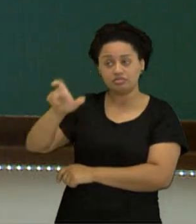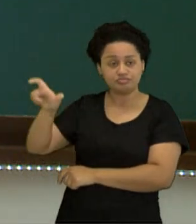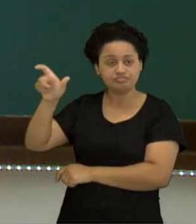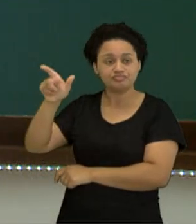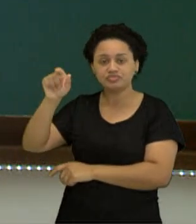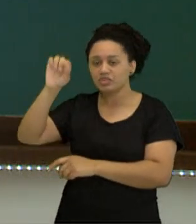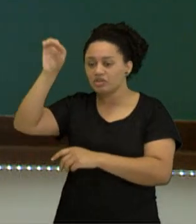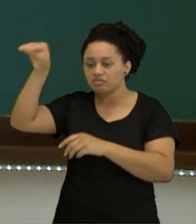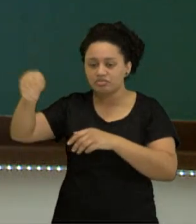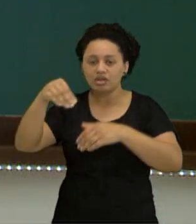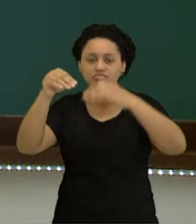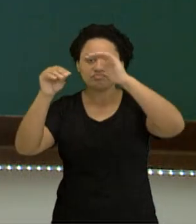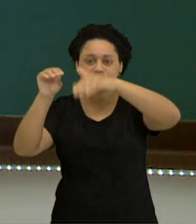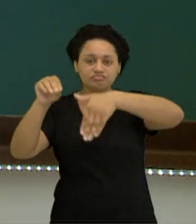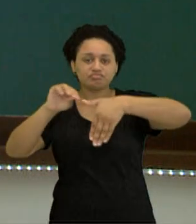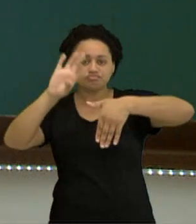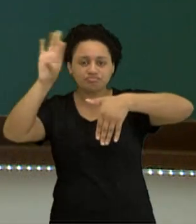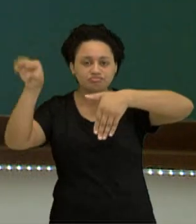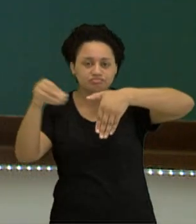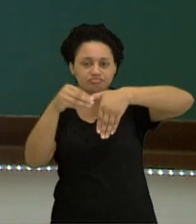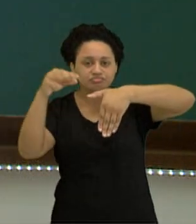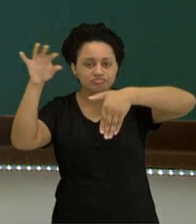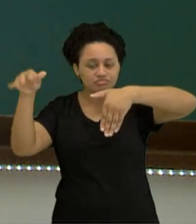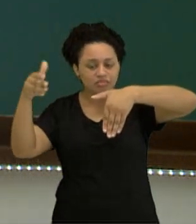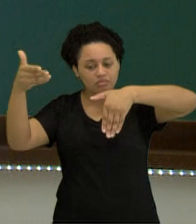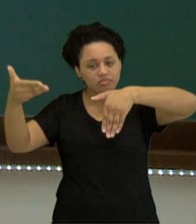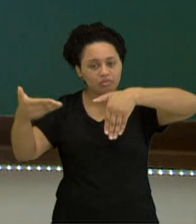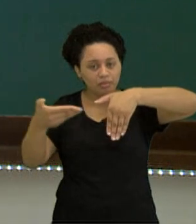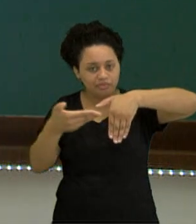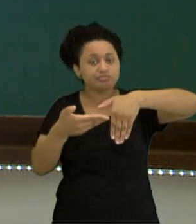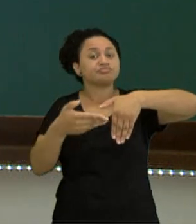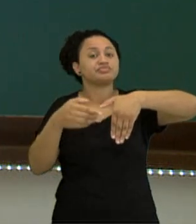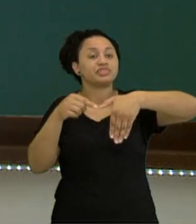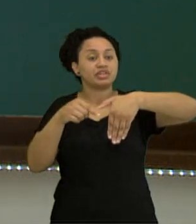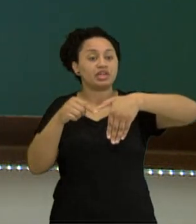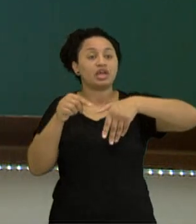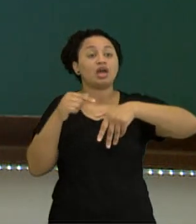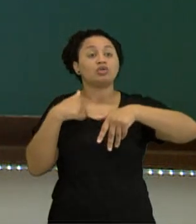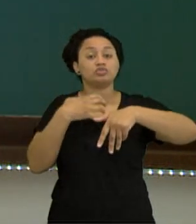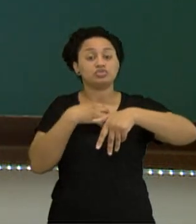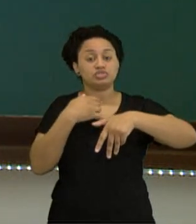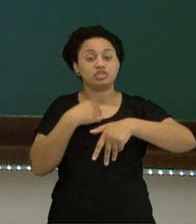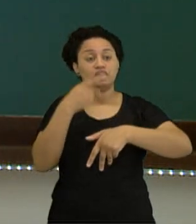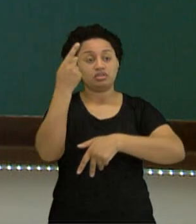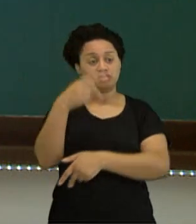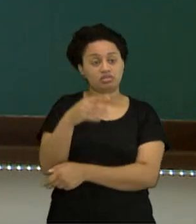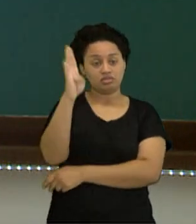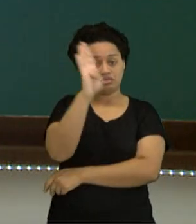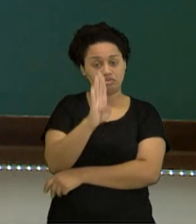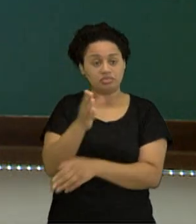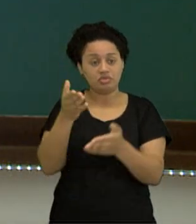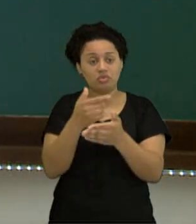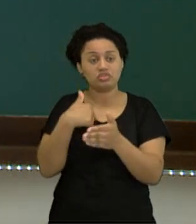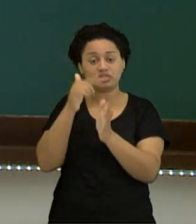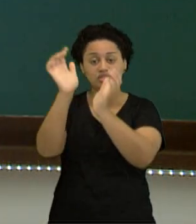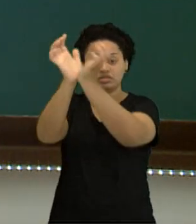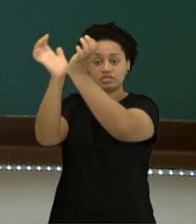atualidade são resultado de modos de vida desses grupos, das pessoas que vieram desses grupos